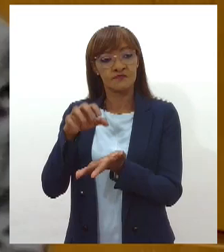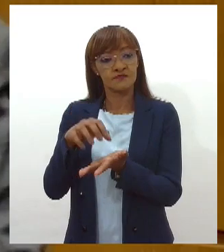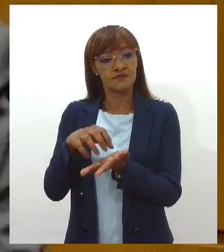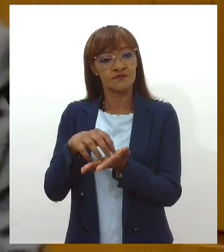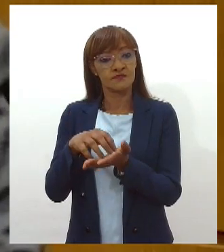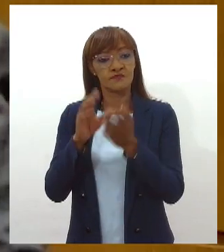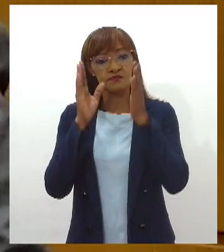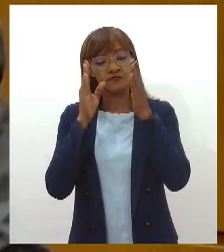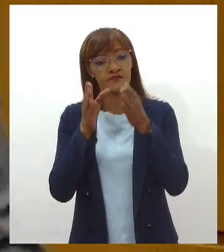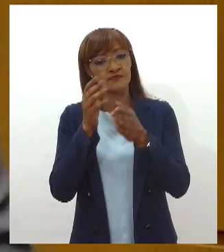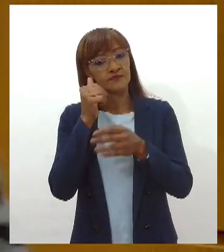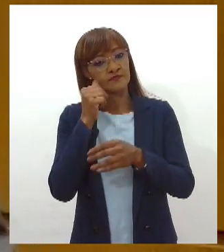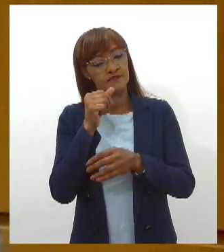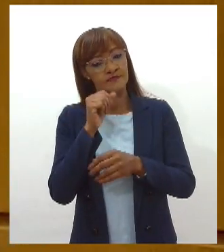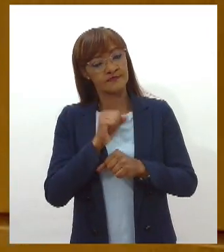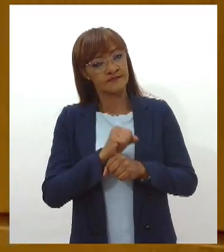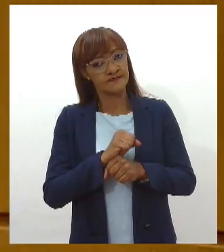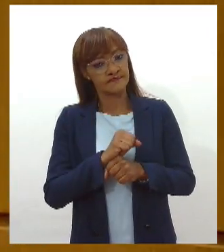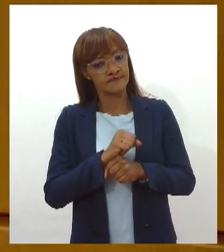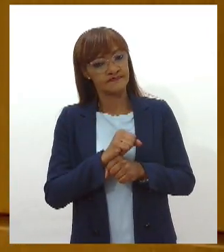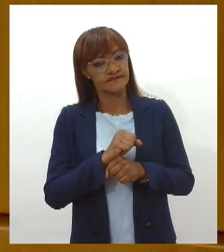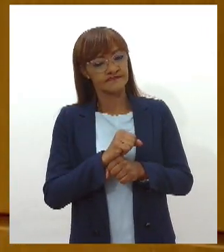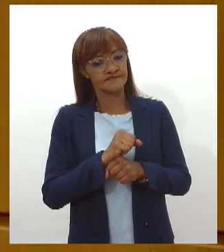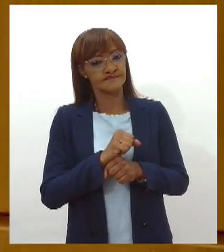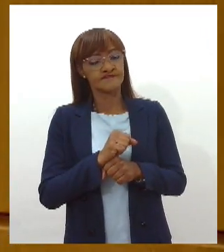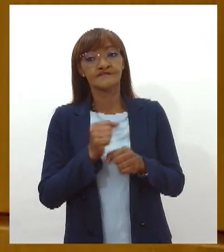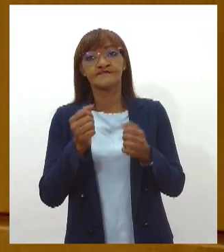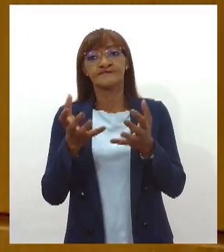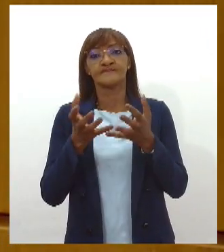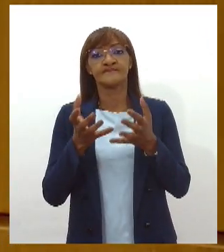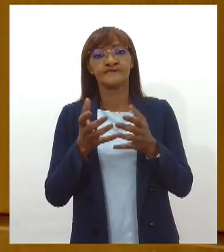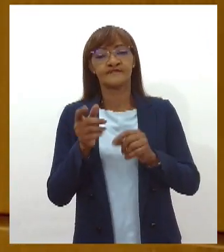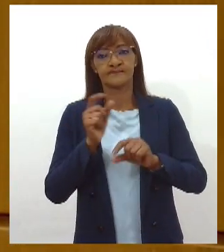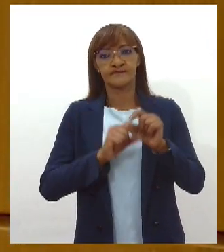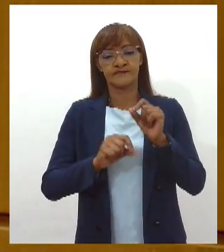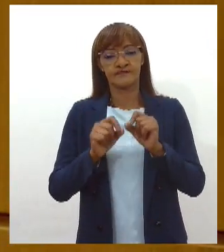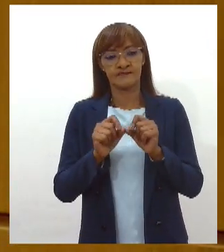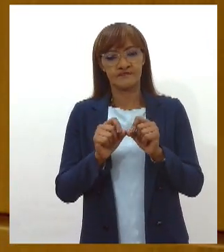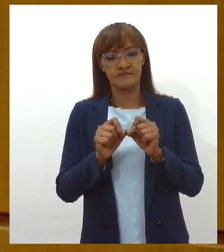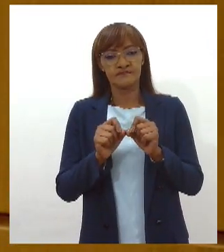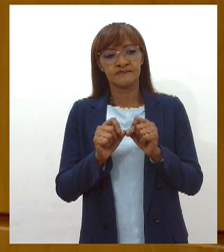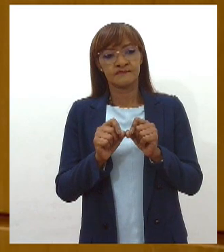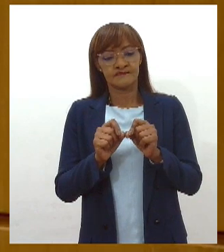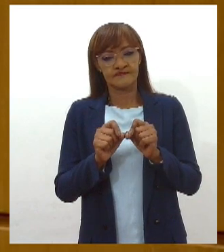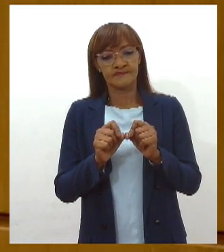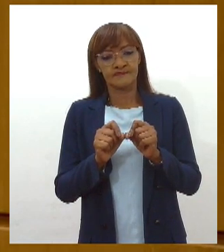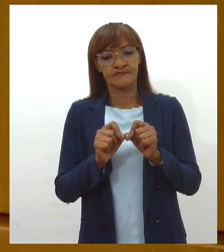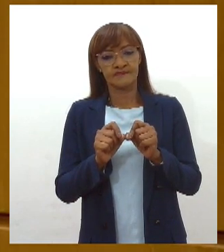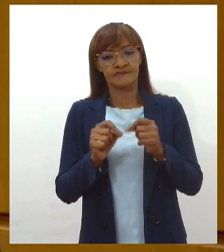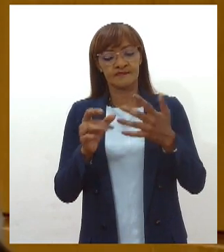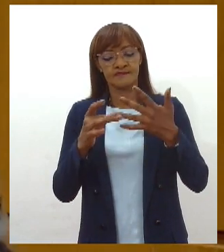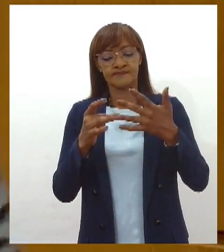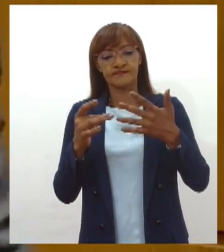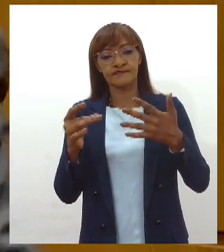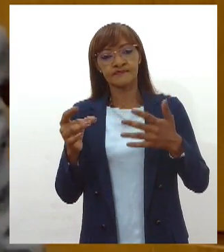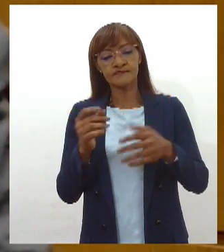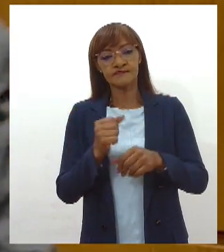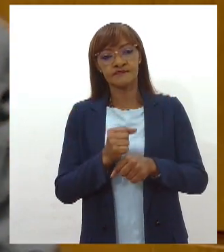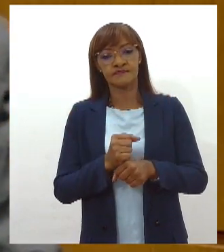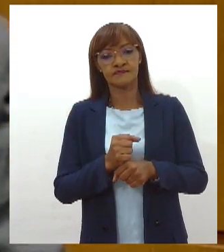Eu queria ressaltar aqui um acontecimento extremamente